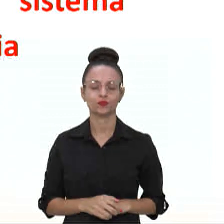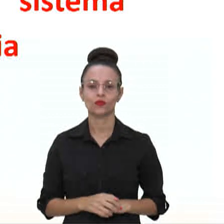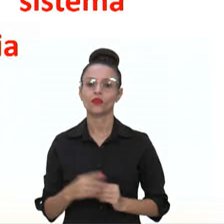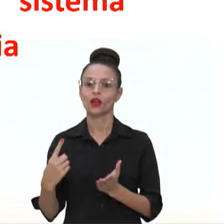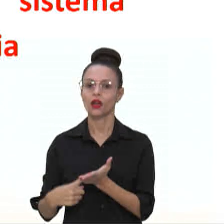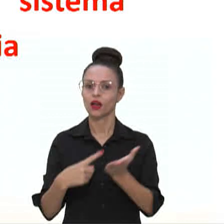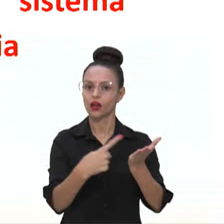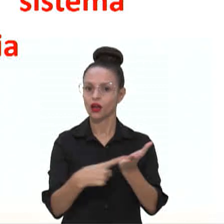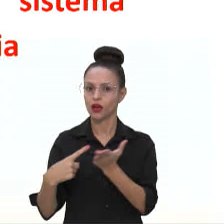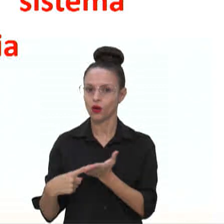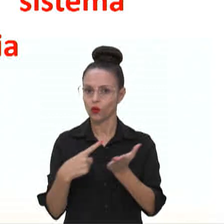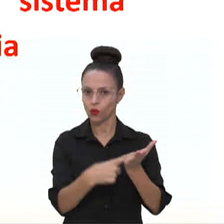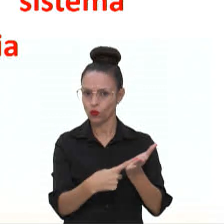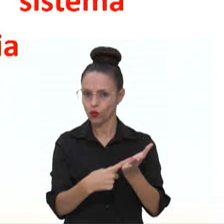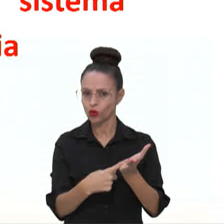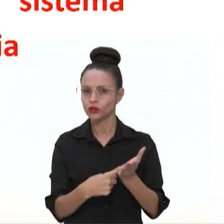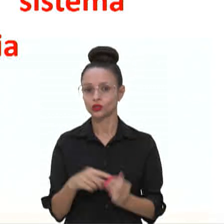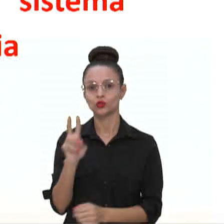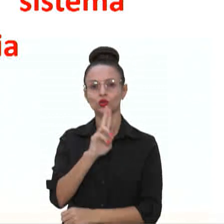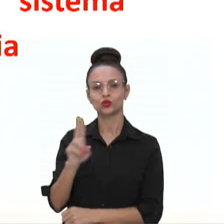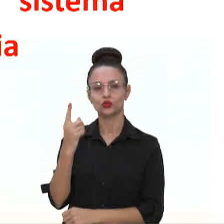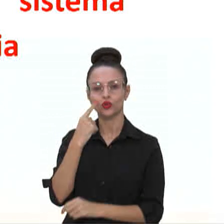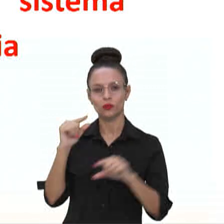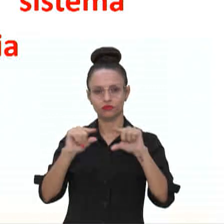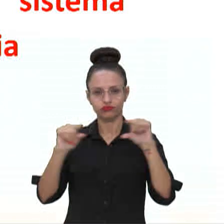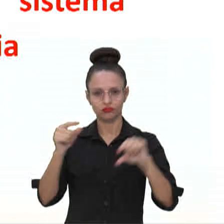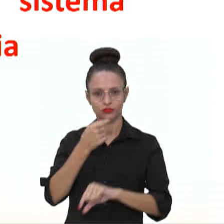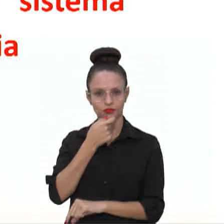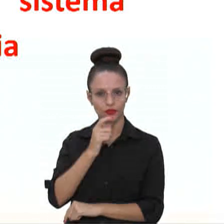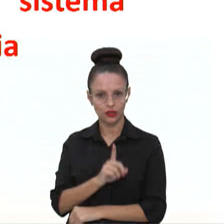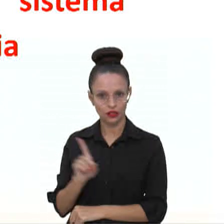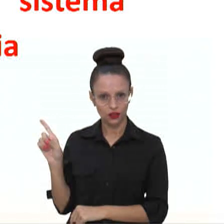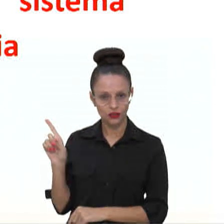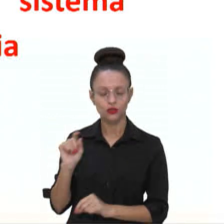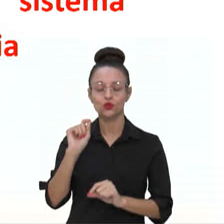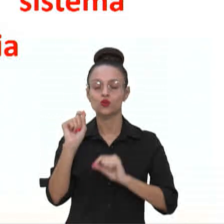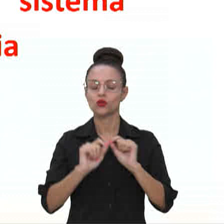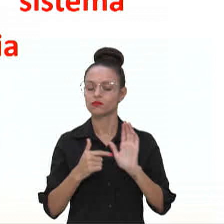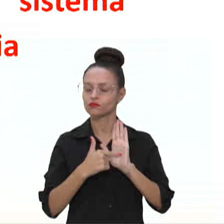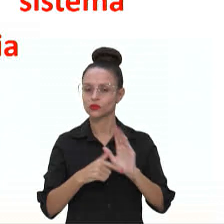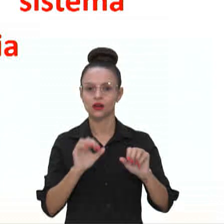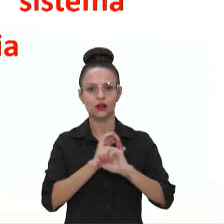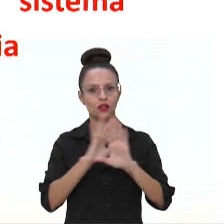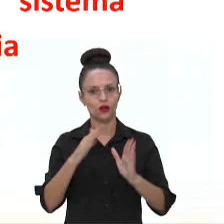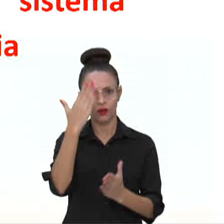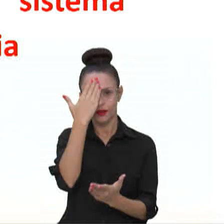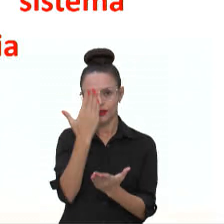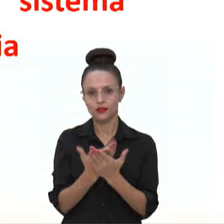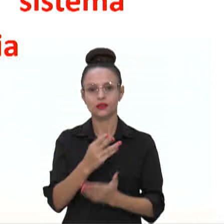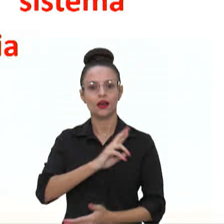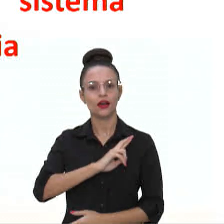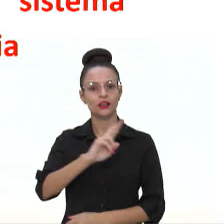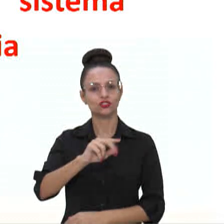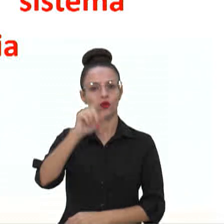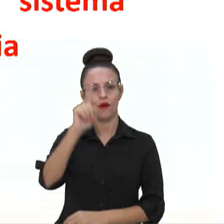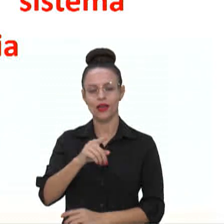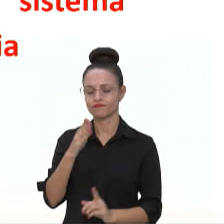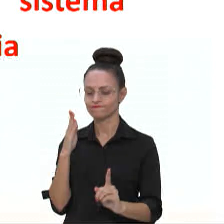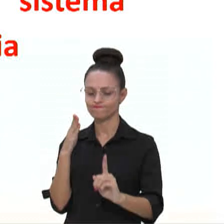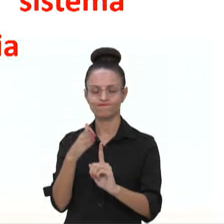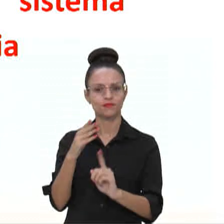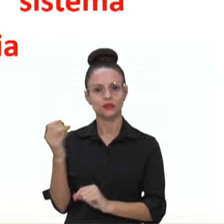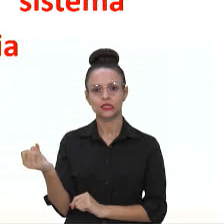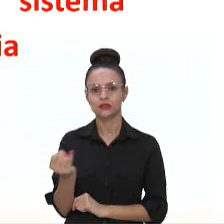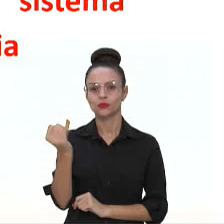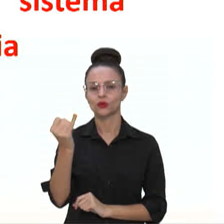os colonos, chamado de Mayflower Compact, deixa claro que a crença religiosa foi